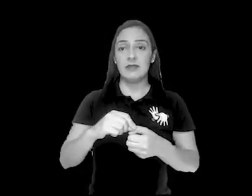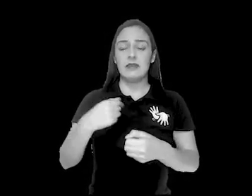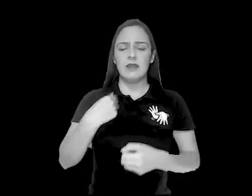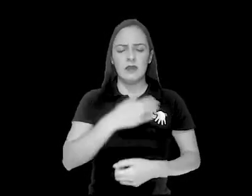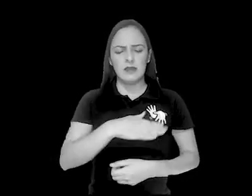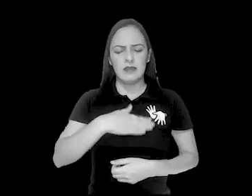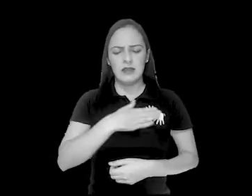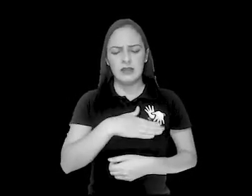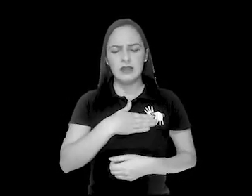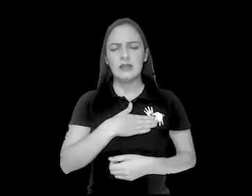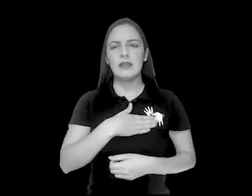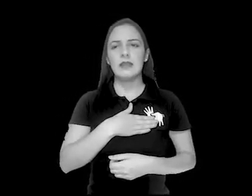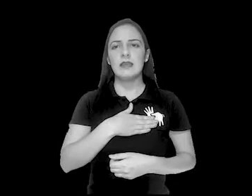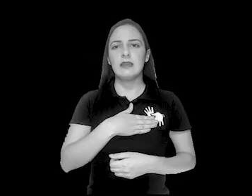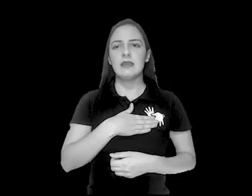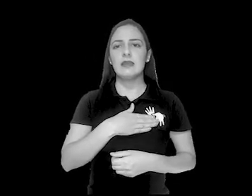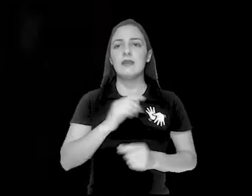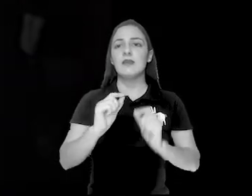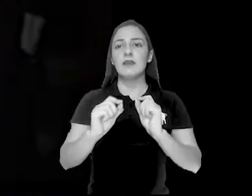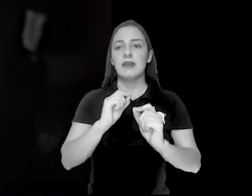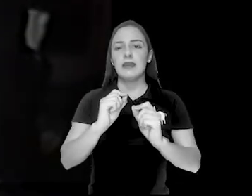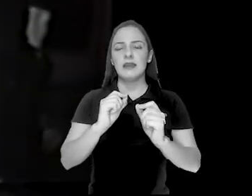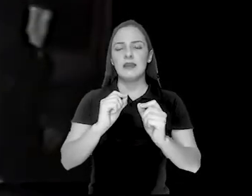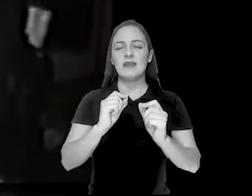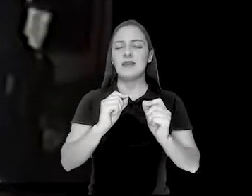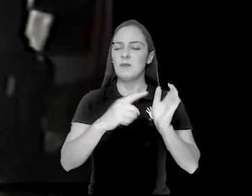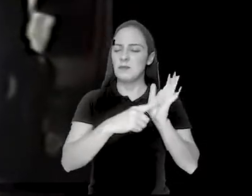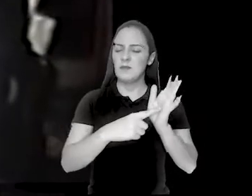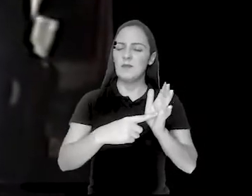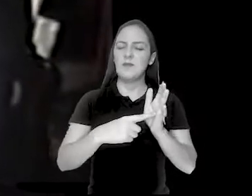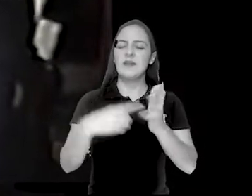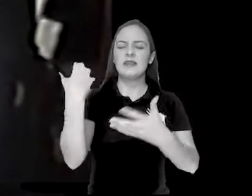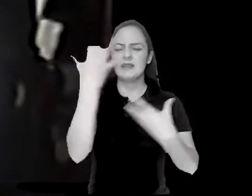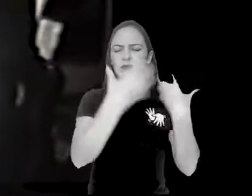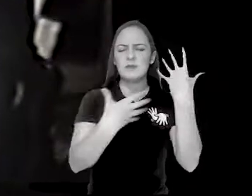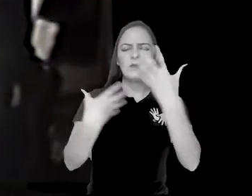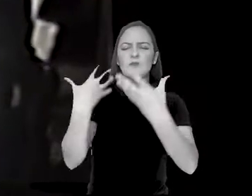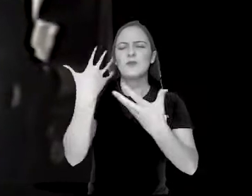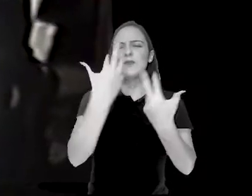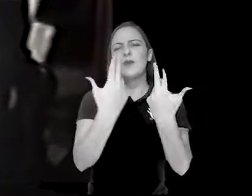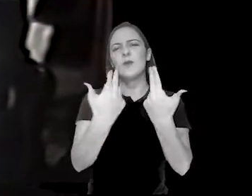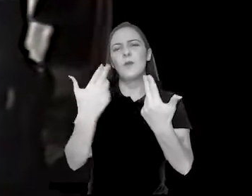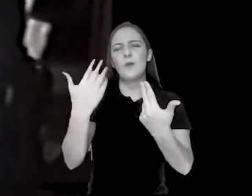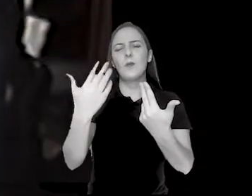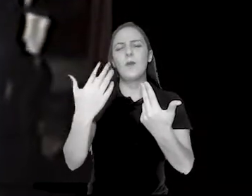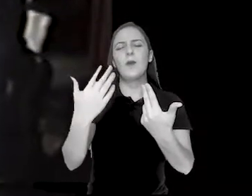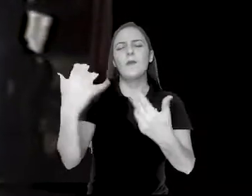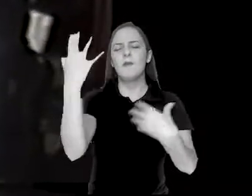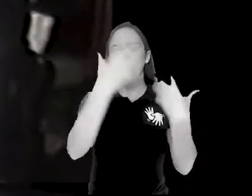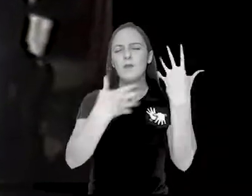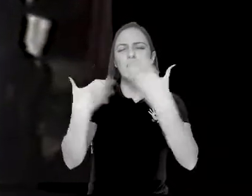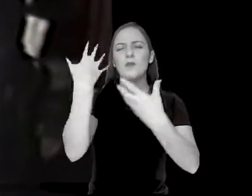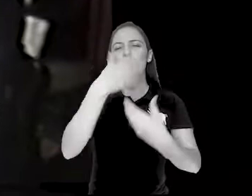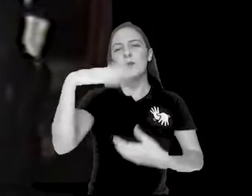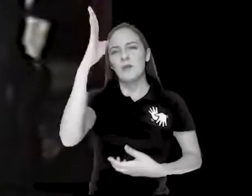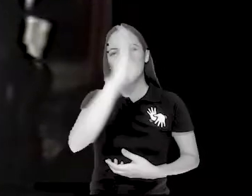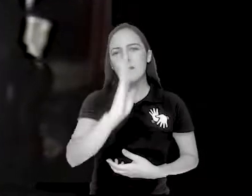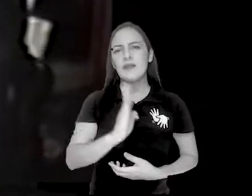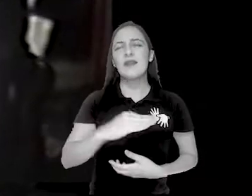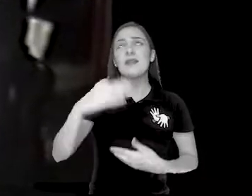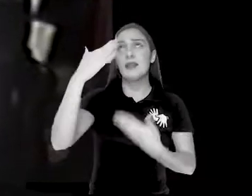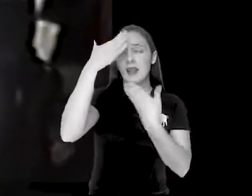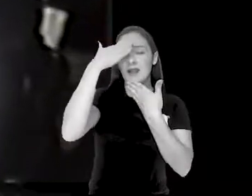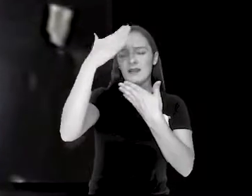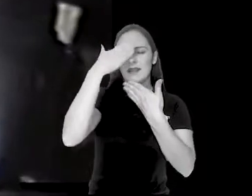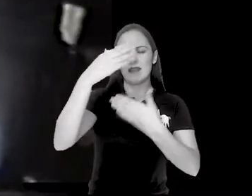gostaríamos de ter deixado com esse hino nacional um agradecimento à nossa pátria mãe,